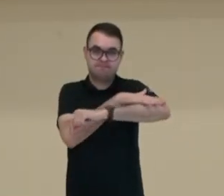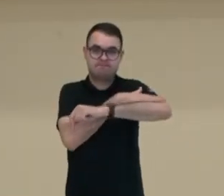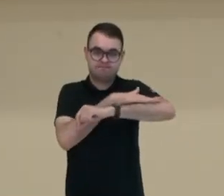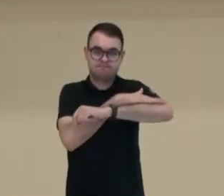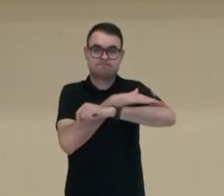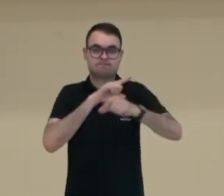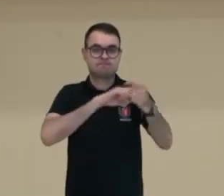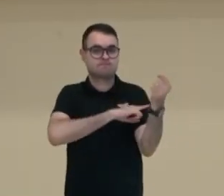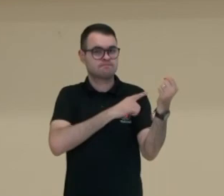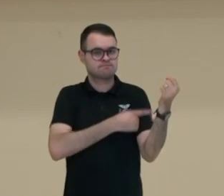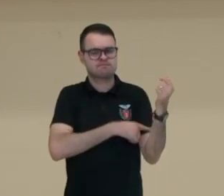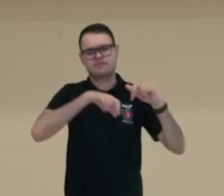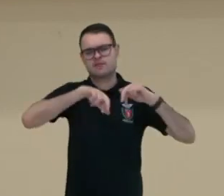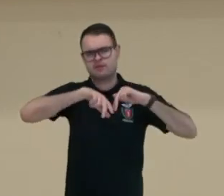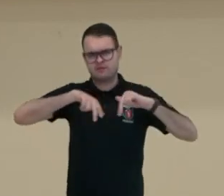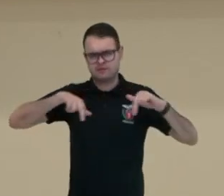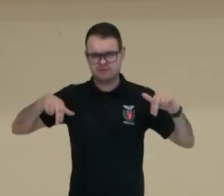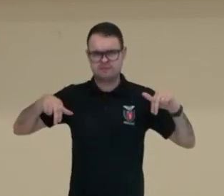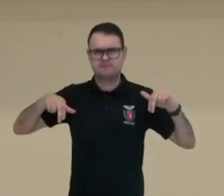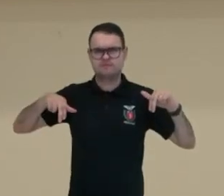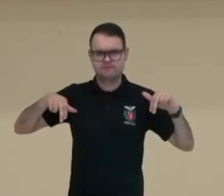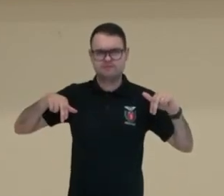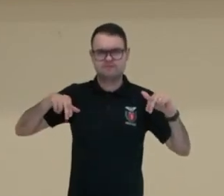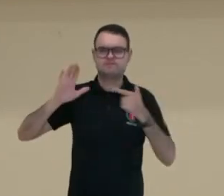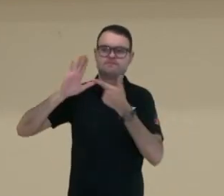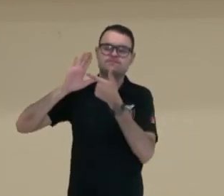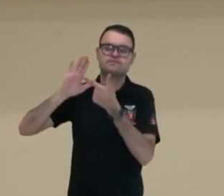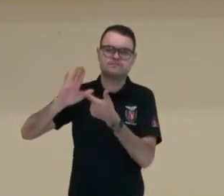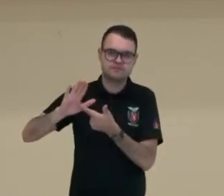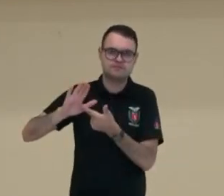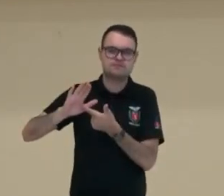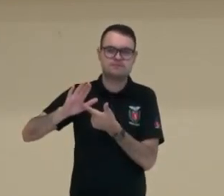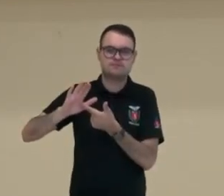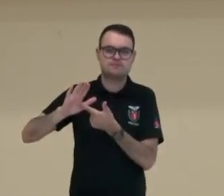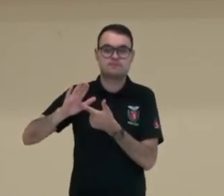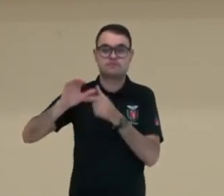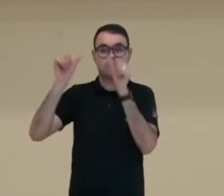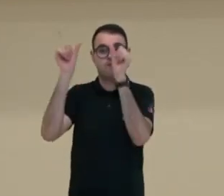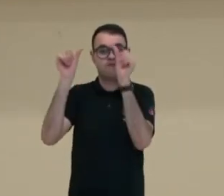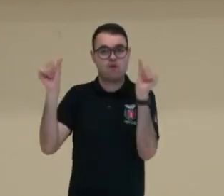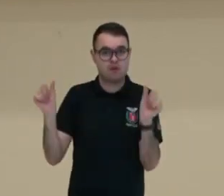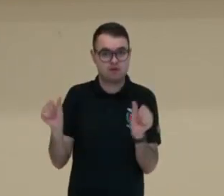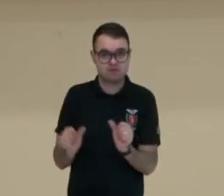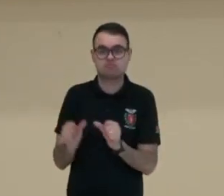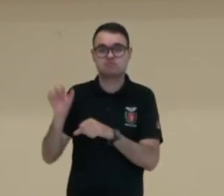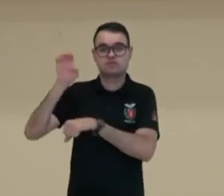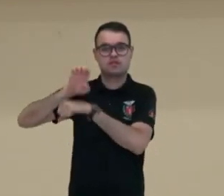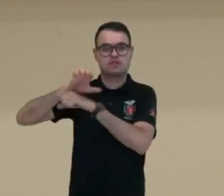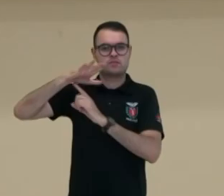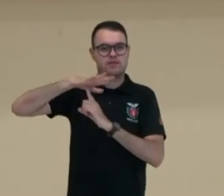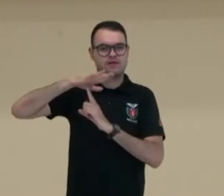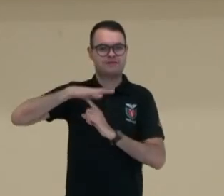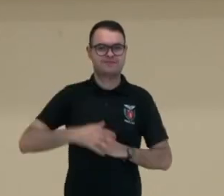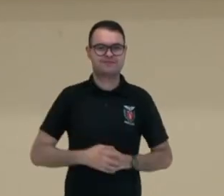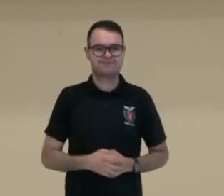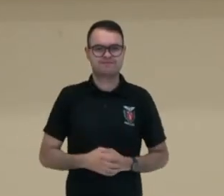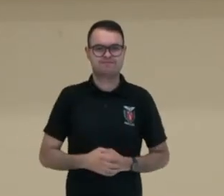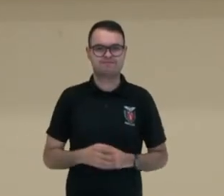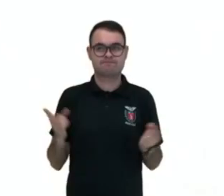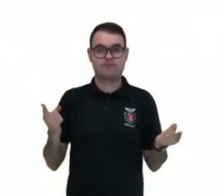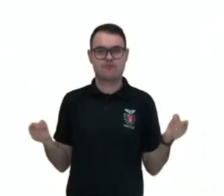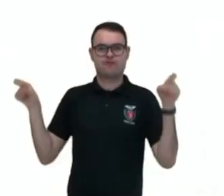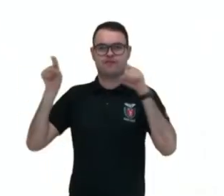vida. E essas várias representações de povos que formaram, né, o estado do Paraná. Retomada,